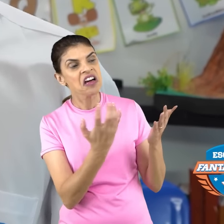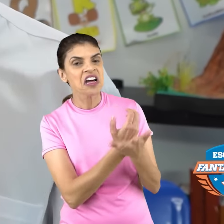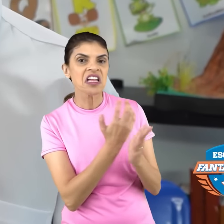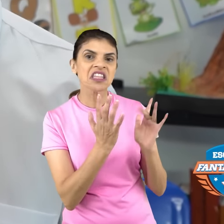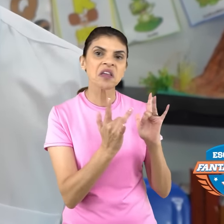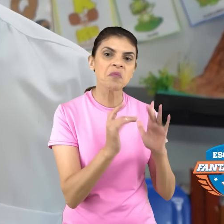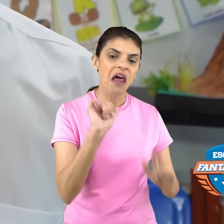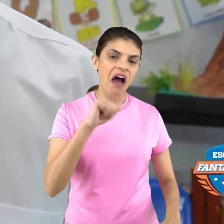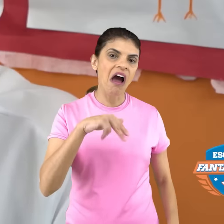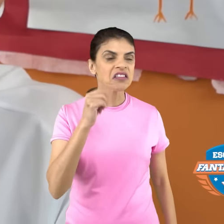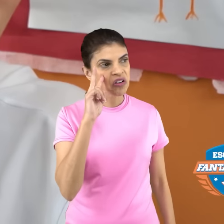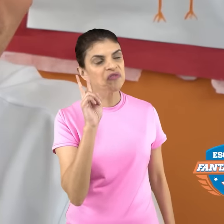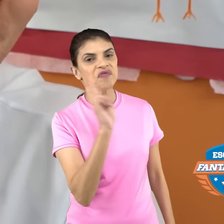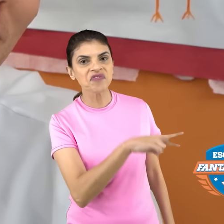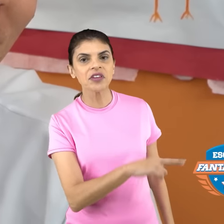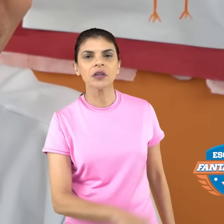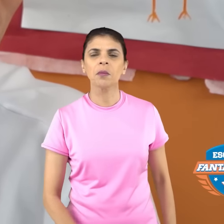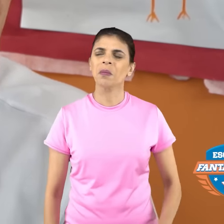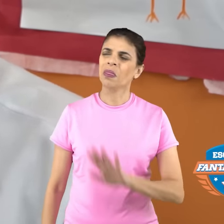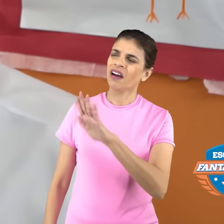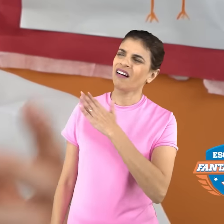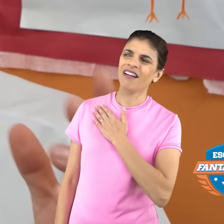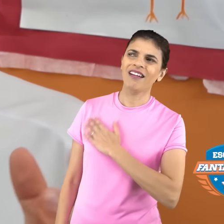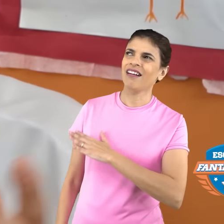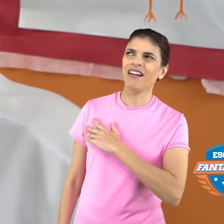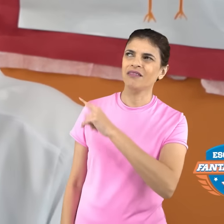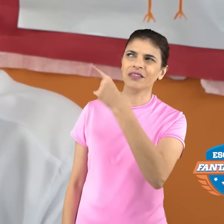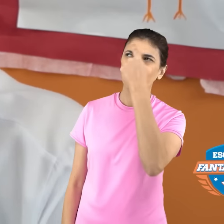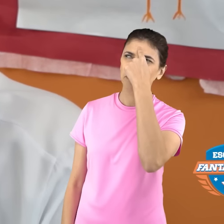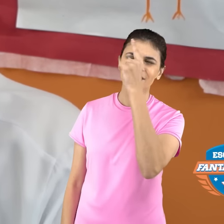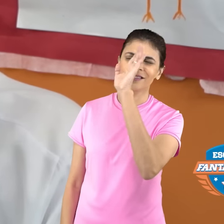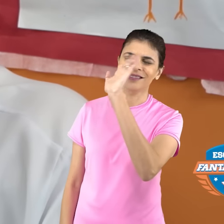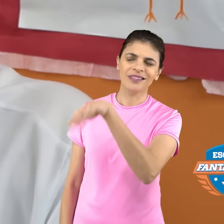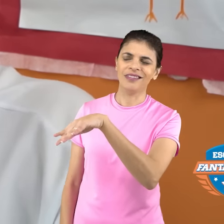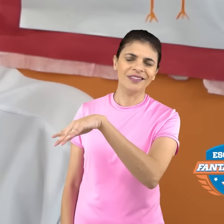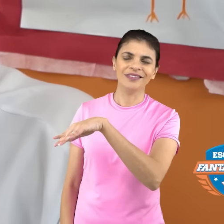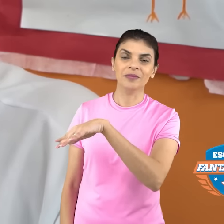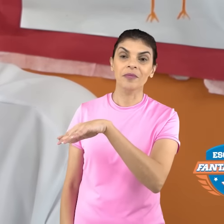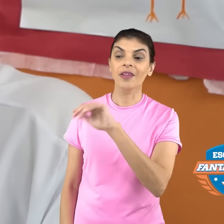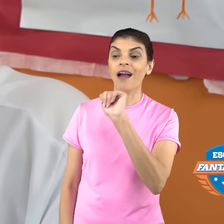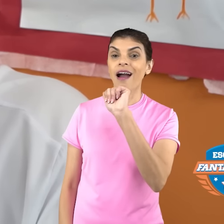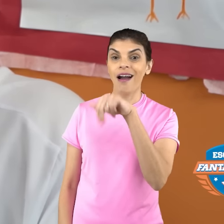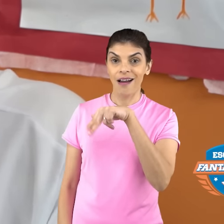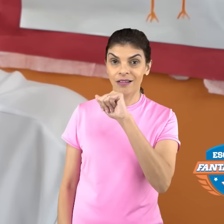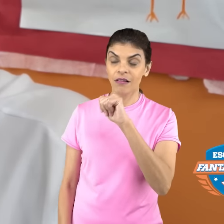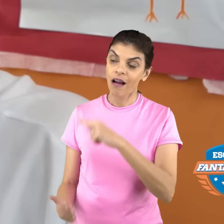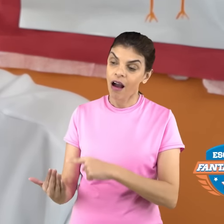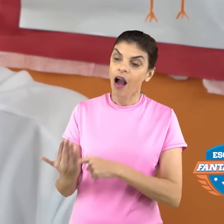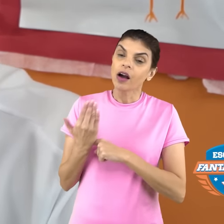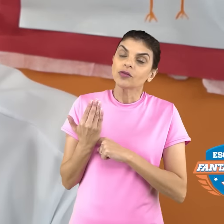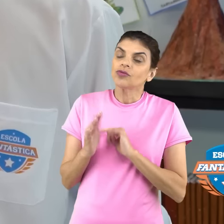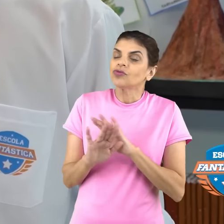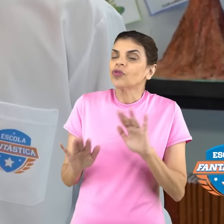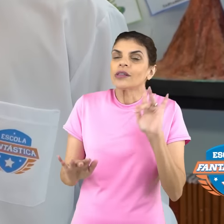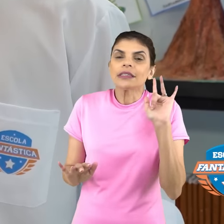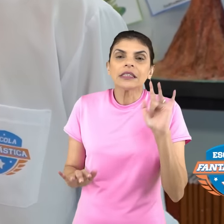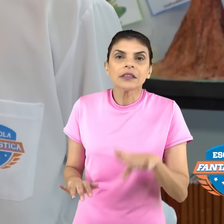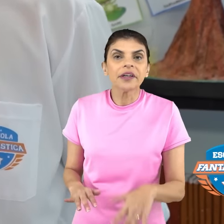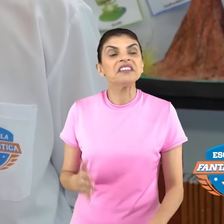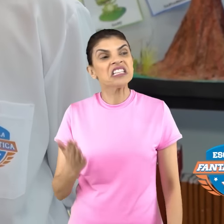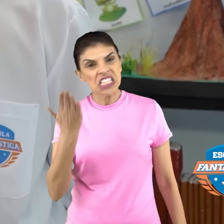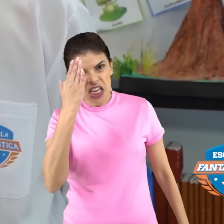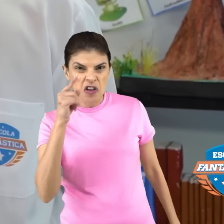vi? Calma, Rafael. Não é nada disso que você tá pensando. A Ana só tava me ajudando numa coisa.